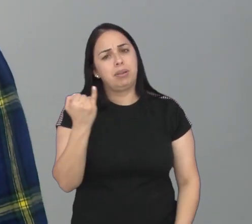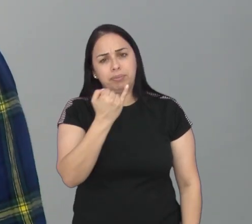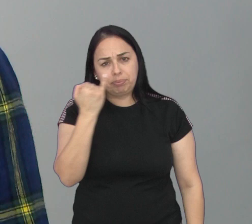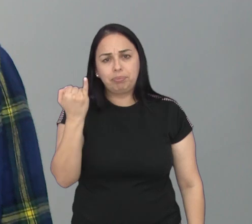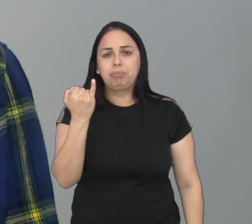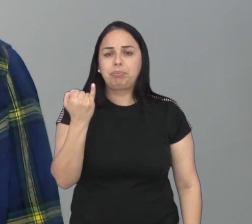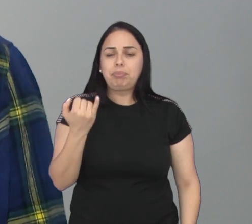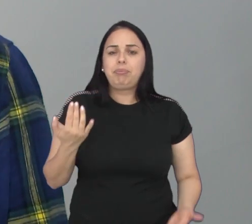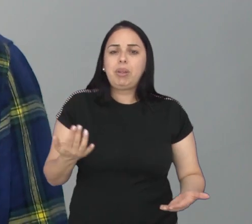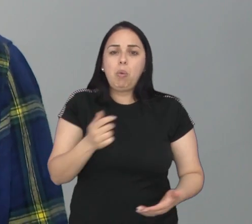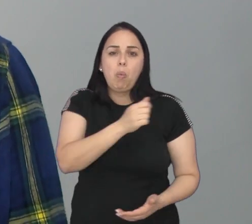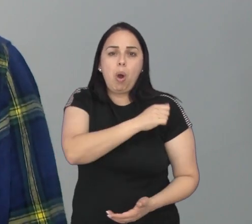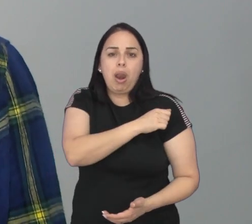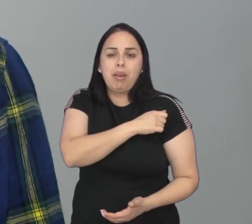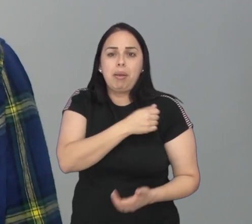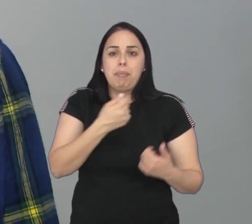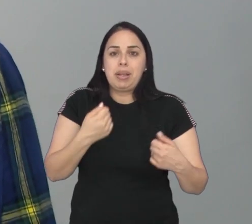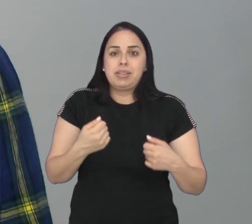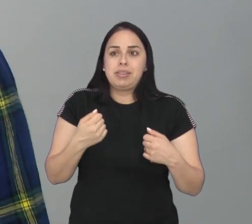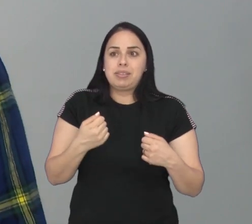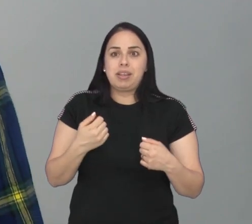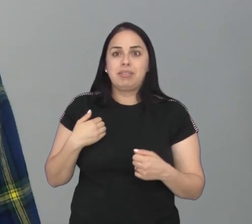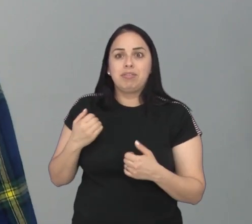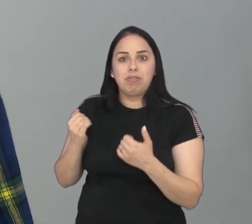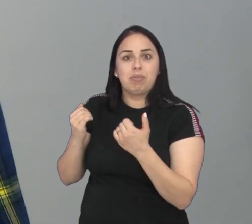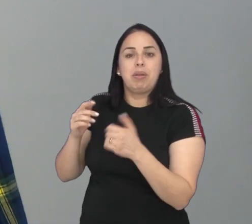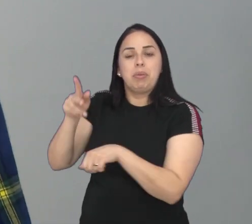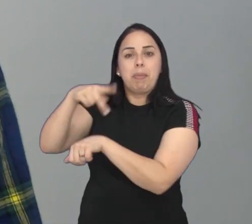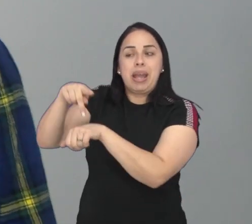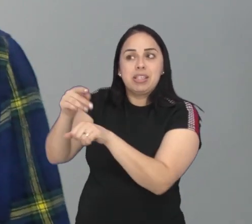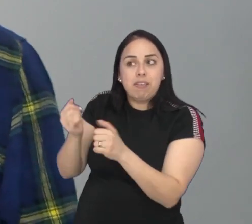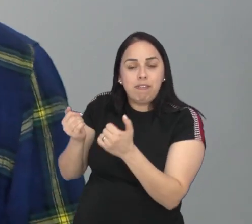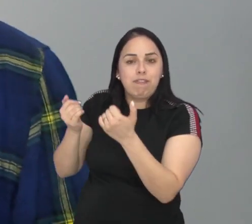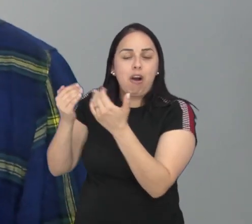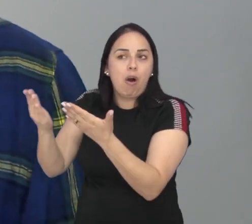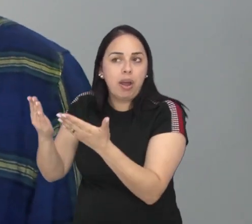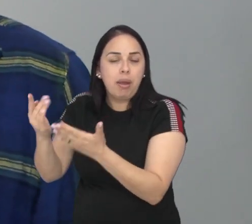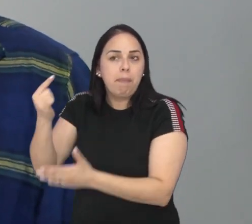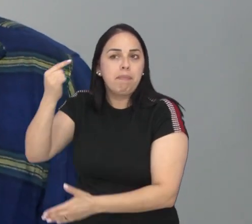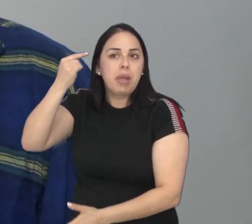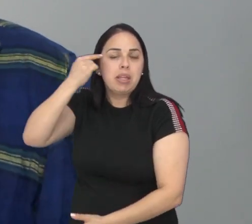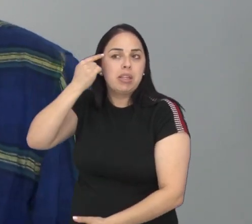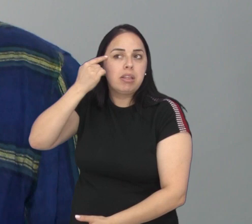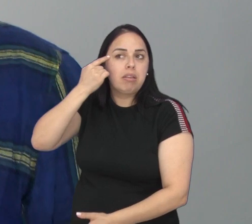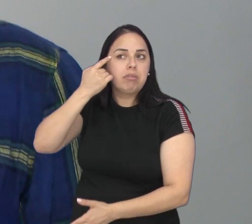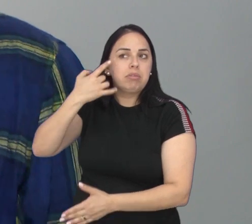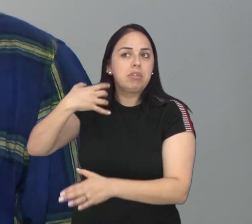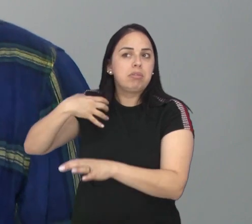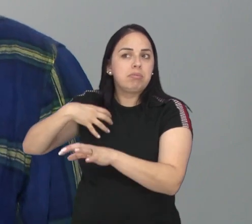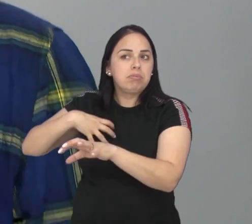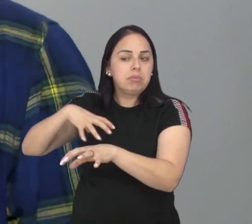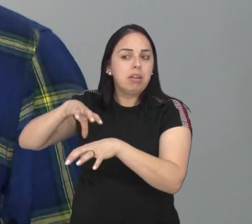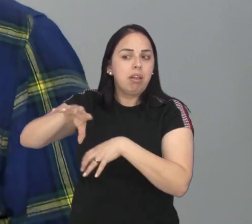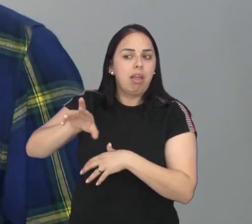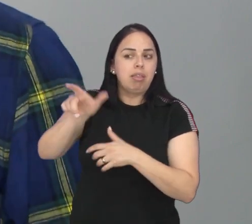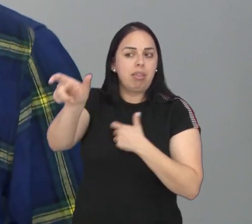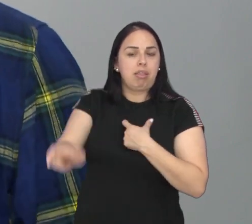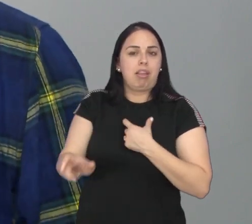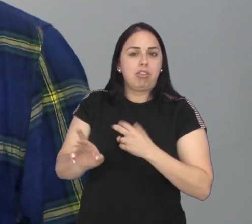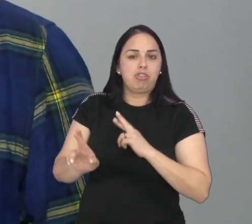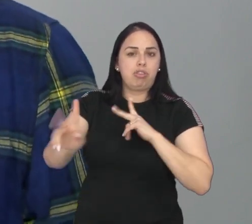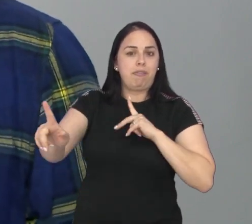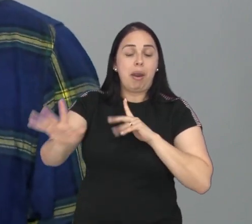isso é extremamente relevante. O aluno precisa estar fora do país e dentro do país pensando que o outro,